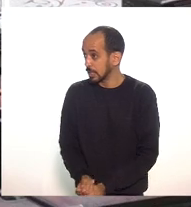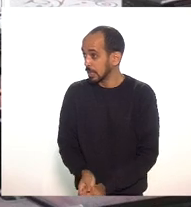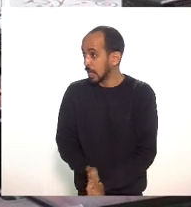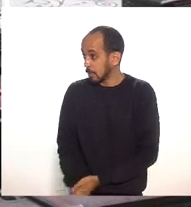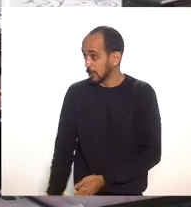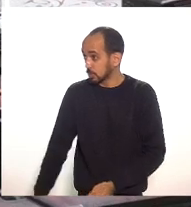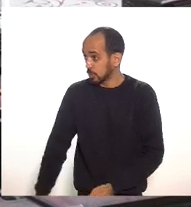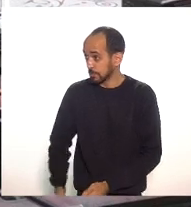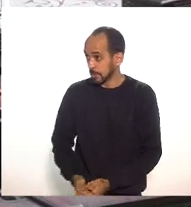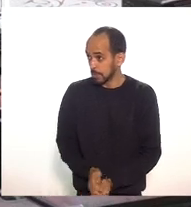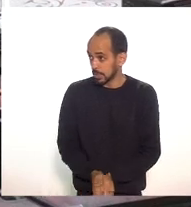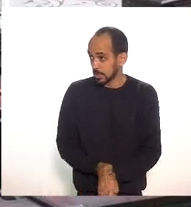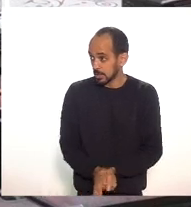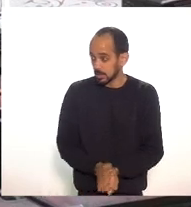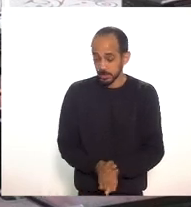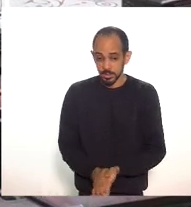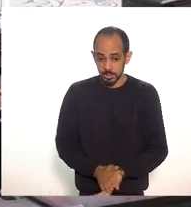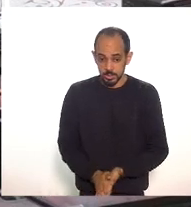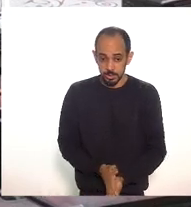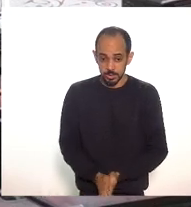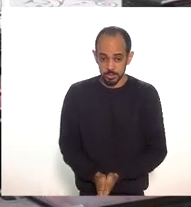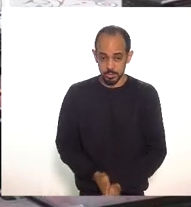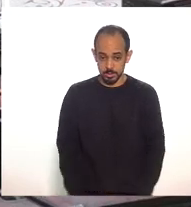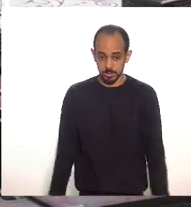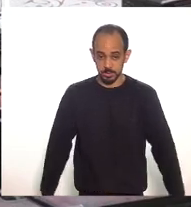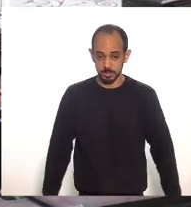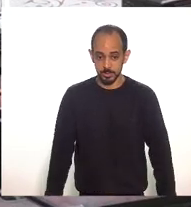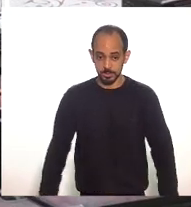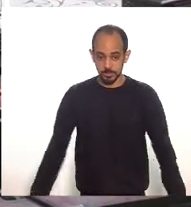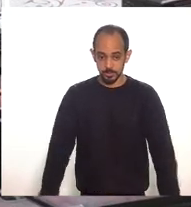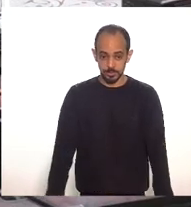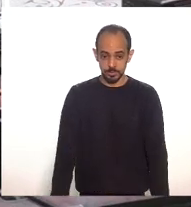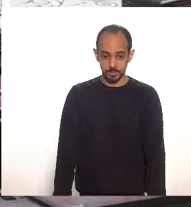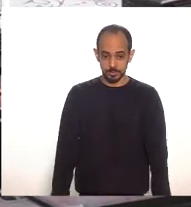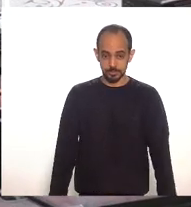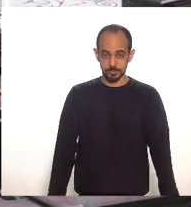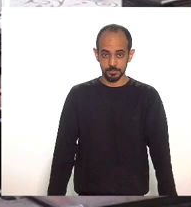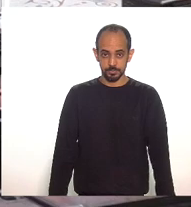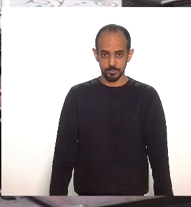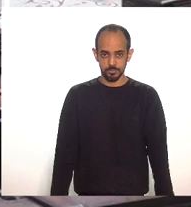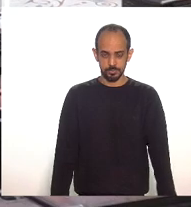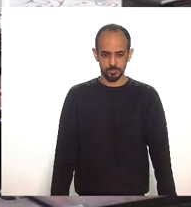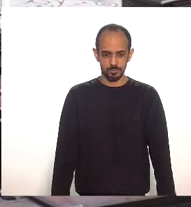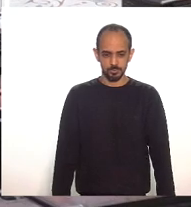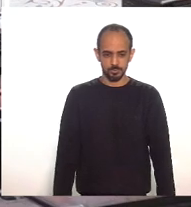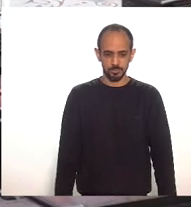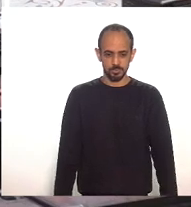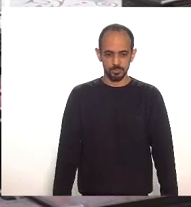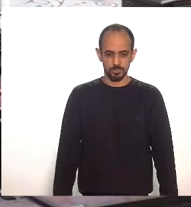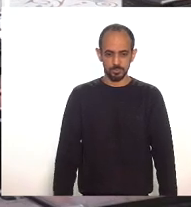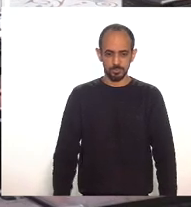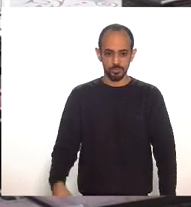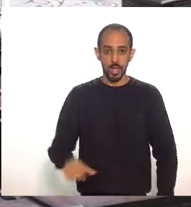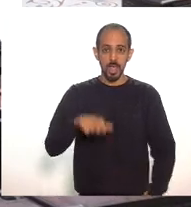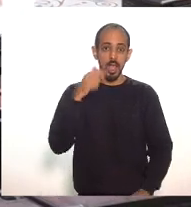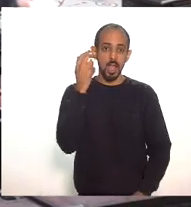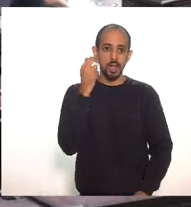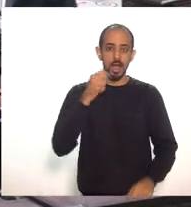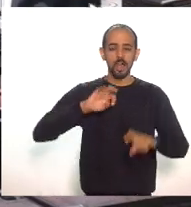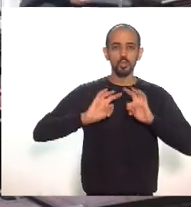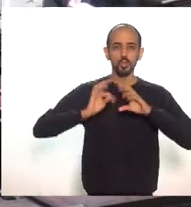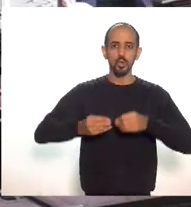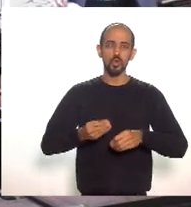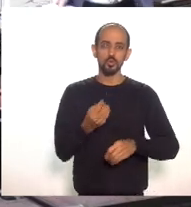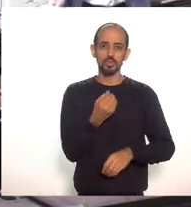e a sessão presidência eu Saúdo a todos do estado da Marta e Leomar mim